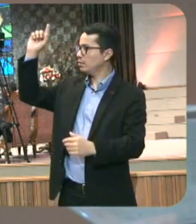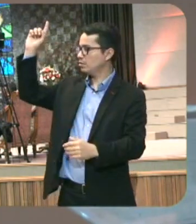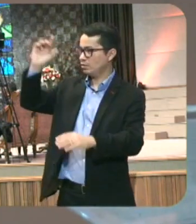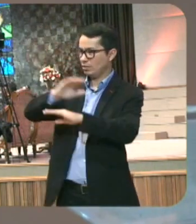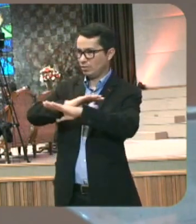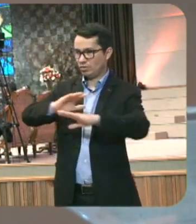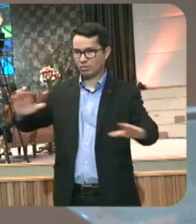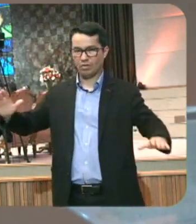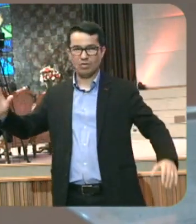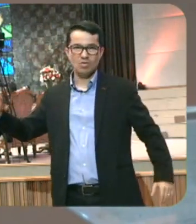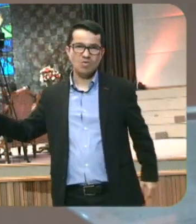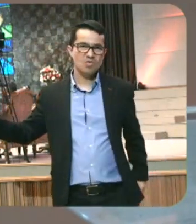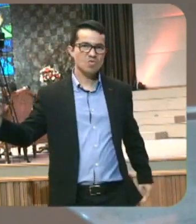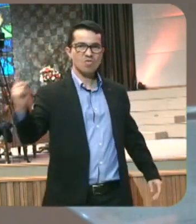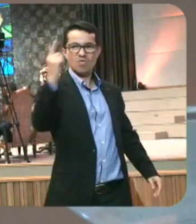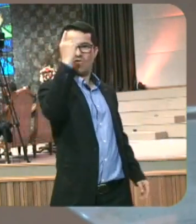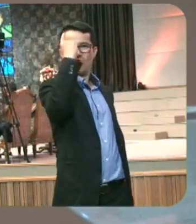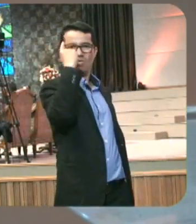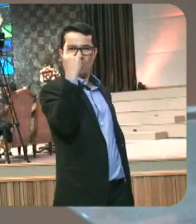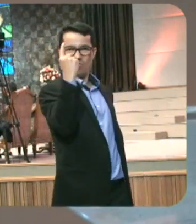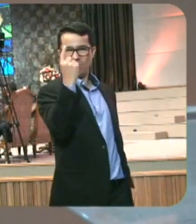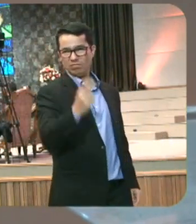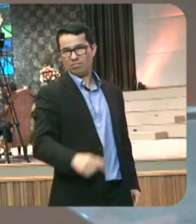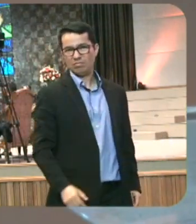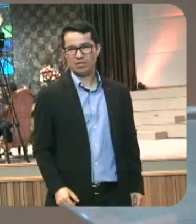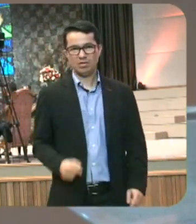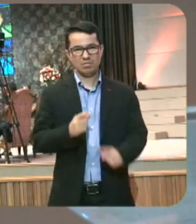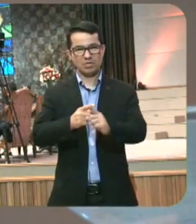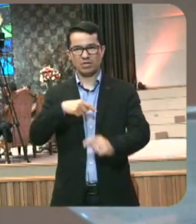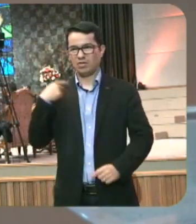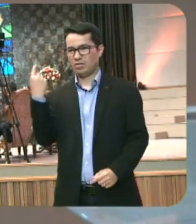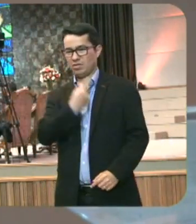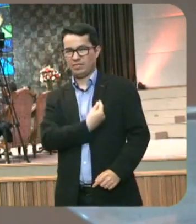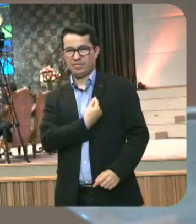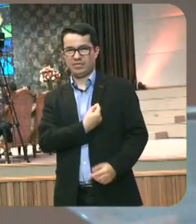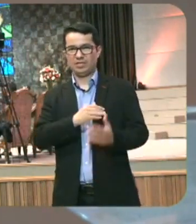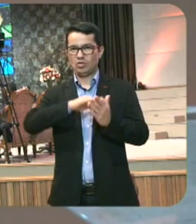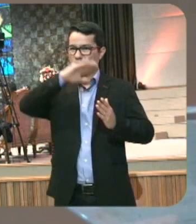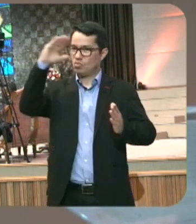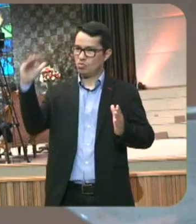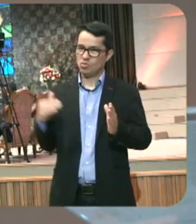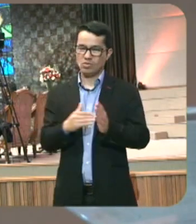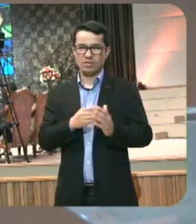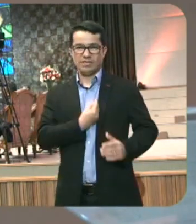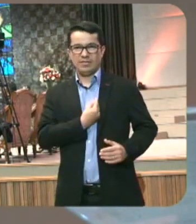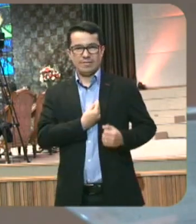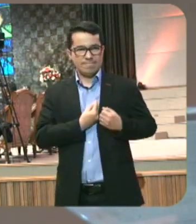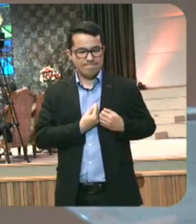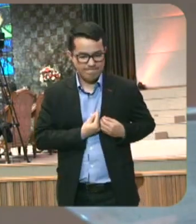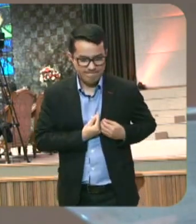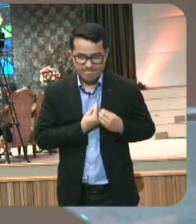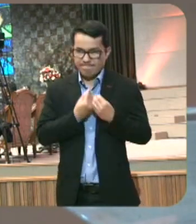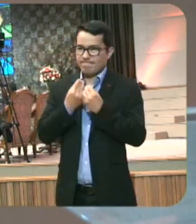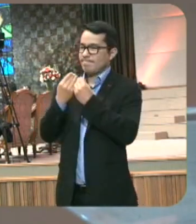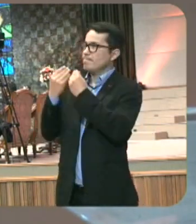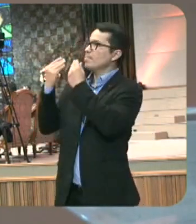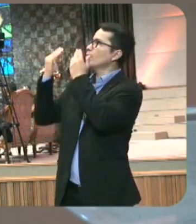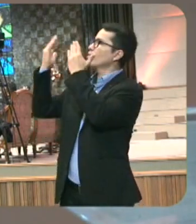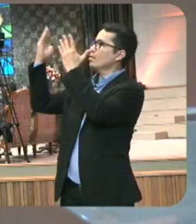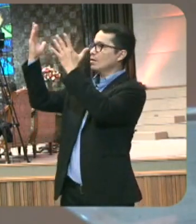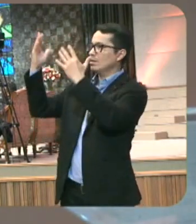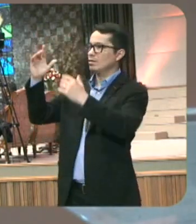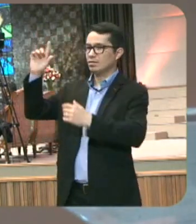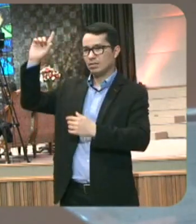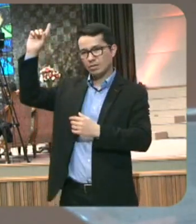gente tem que viver aquilo que é a nossa integridade, o Senhor transformando